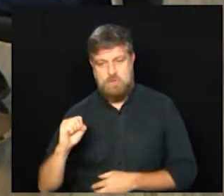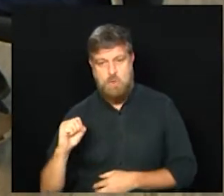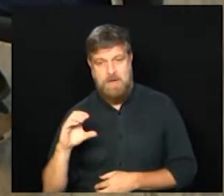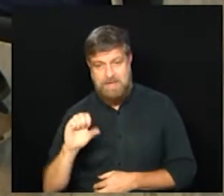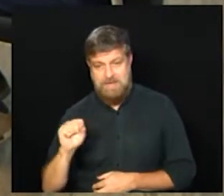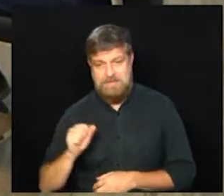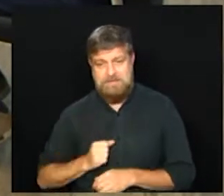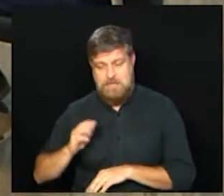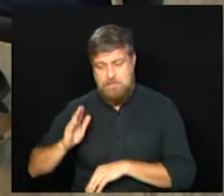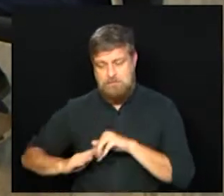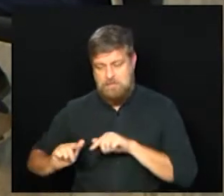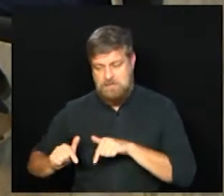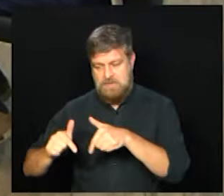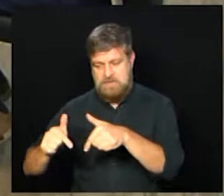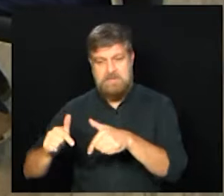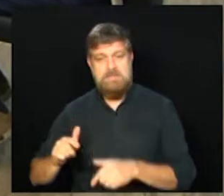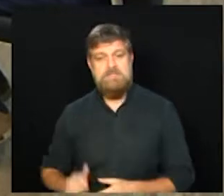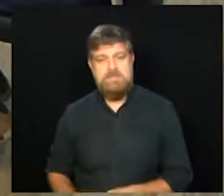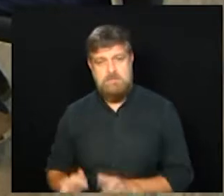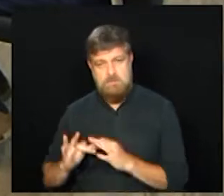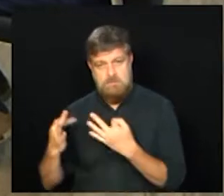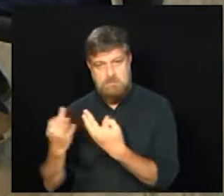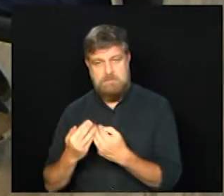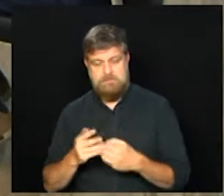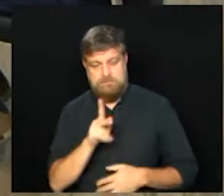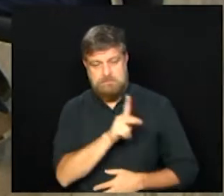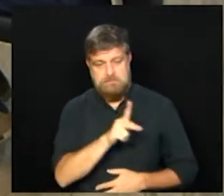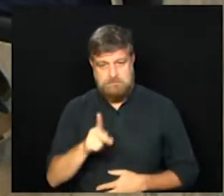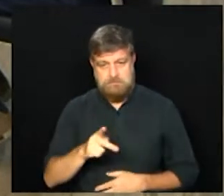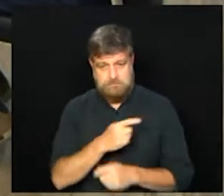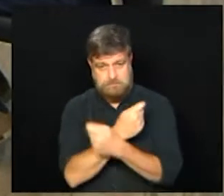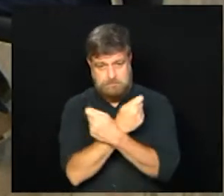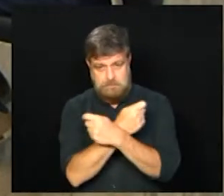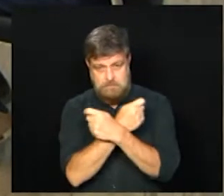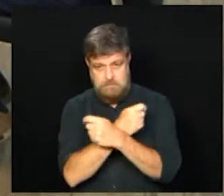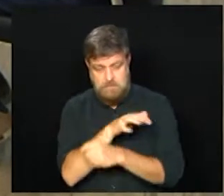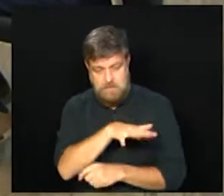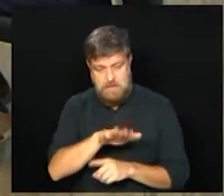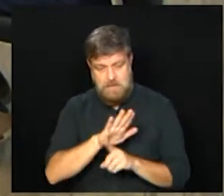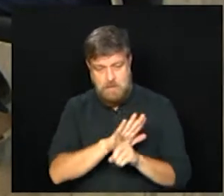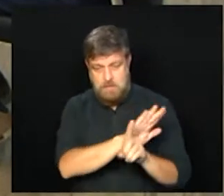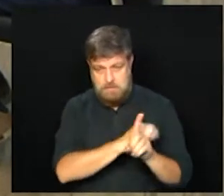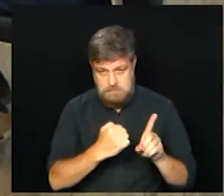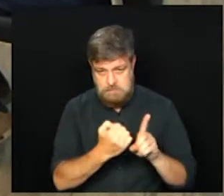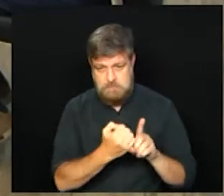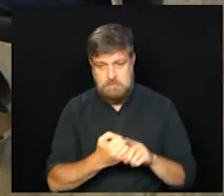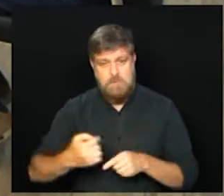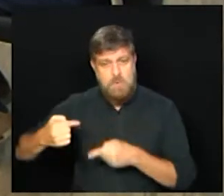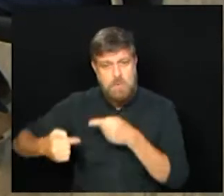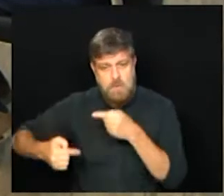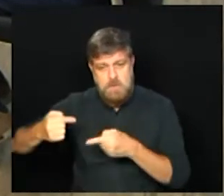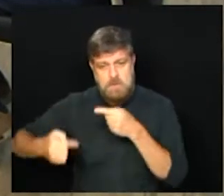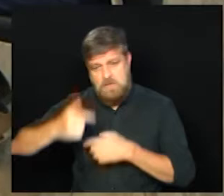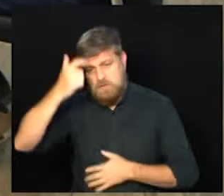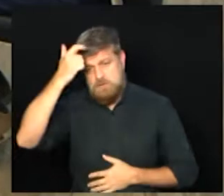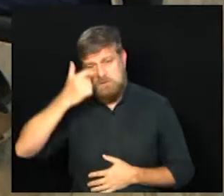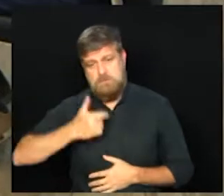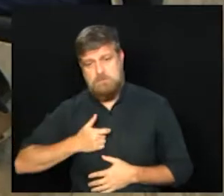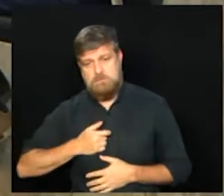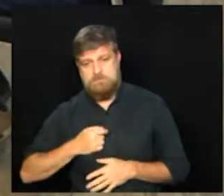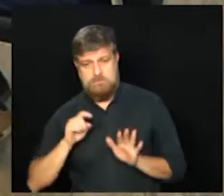e professora de Serviço Social da Faculdade PUC Campinas. Lembrando que o debate vai acontecer, farei as